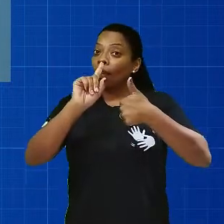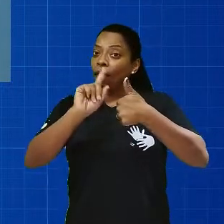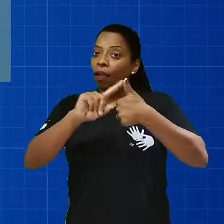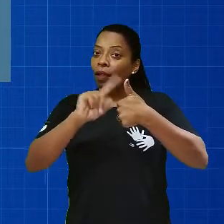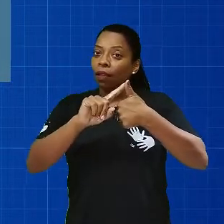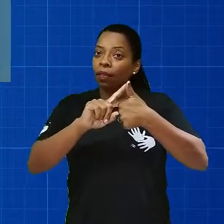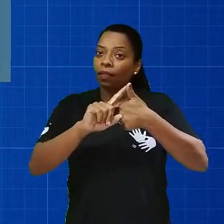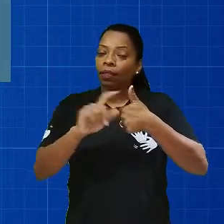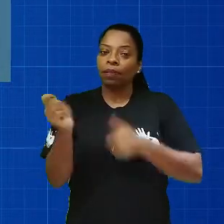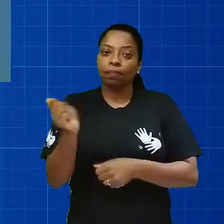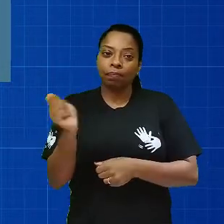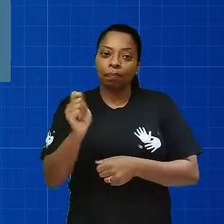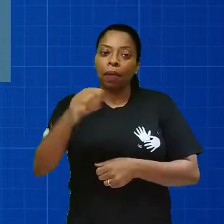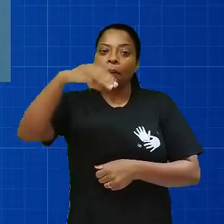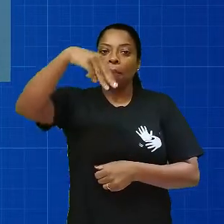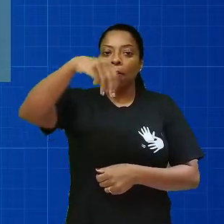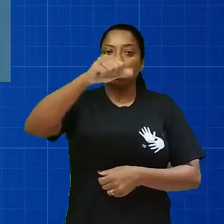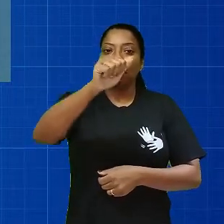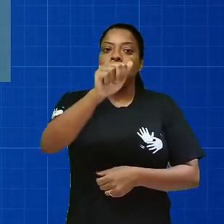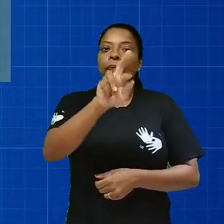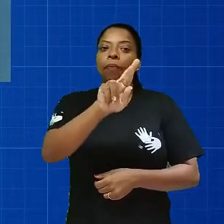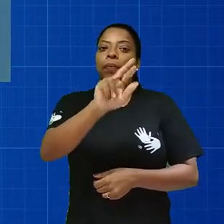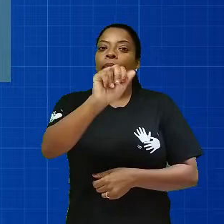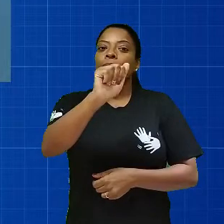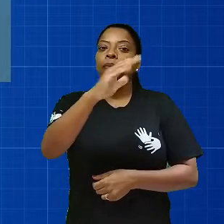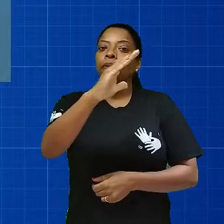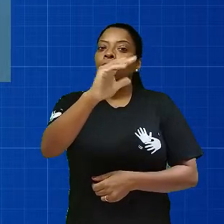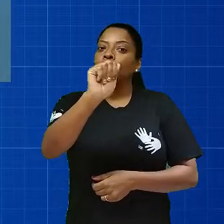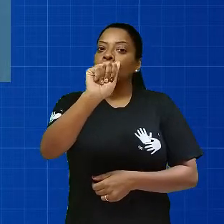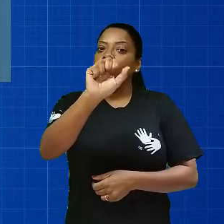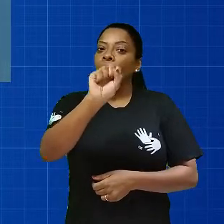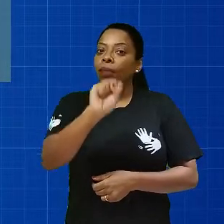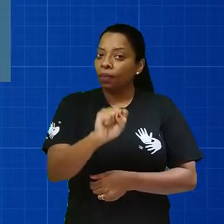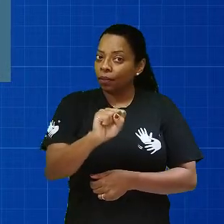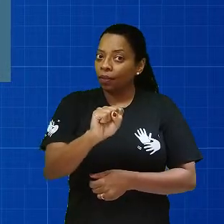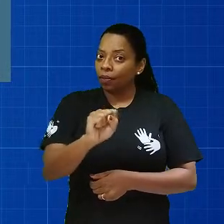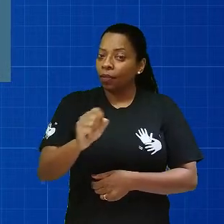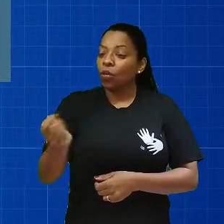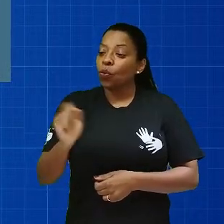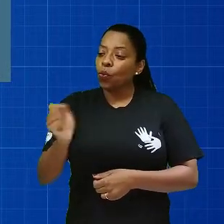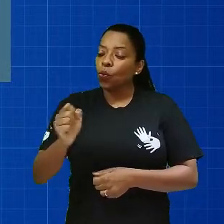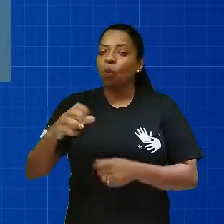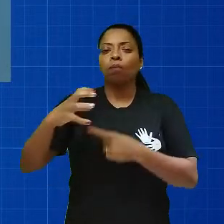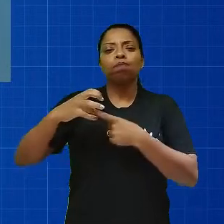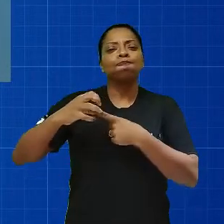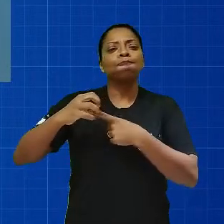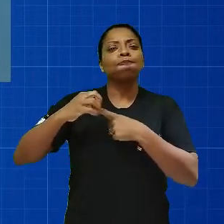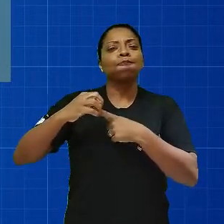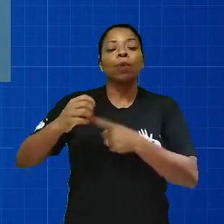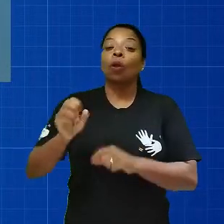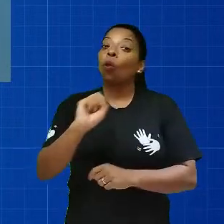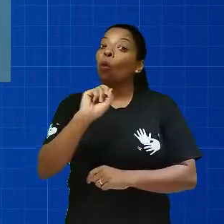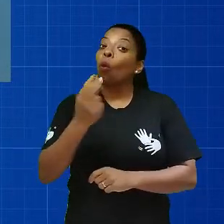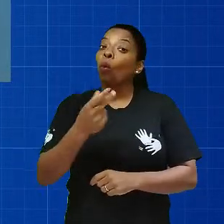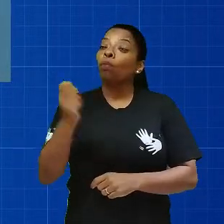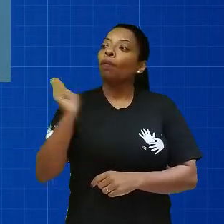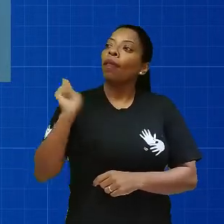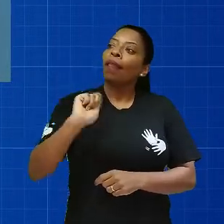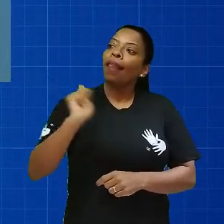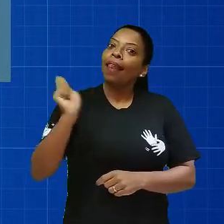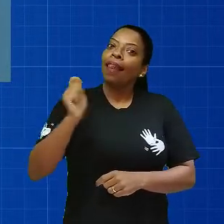ideia é das maracas ou maracás, ou também popularmente conhecido como